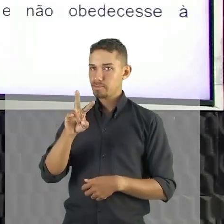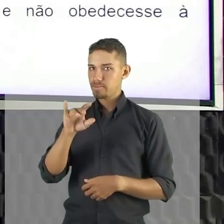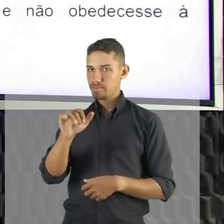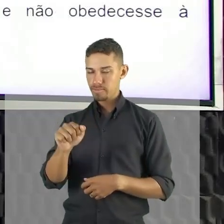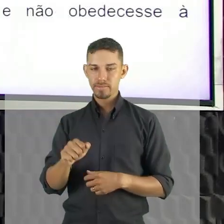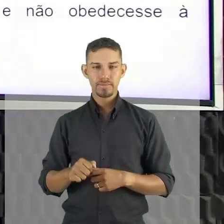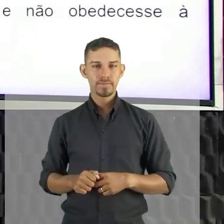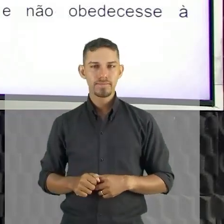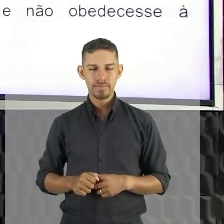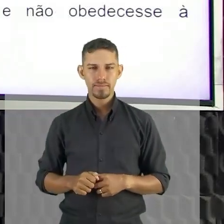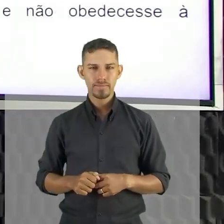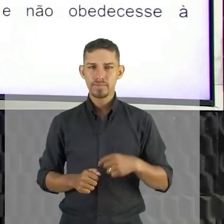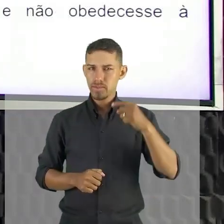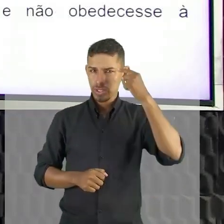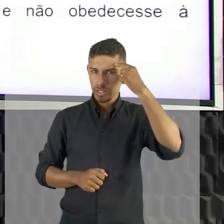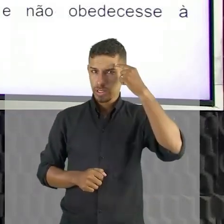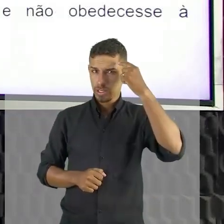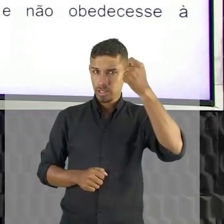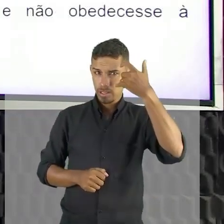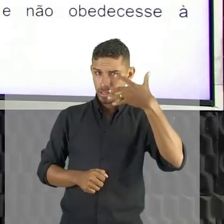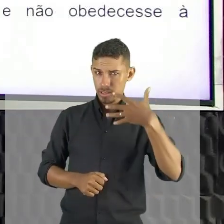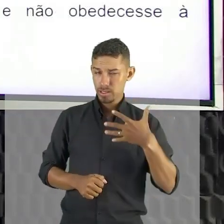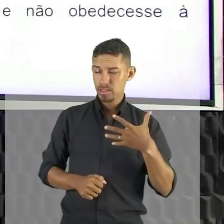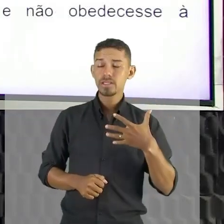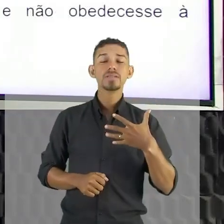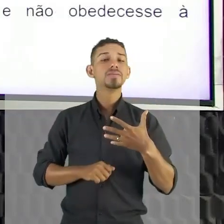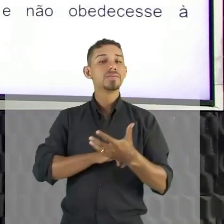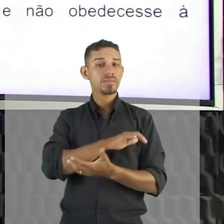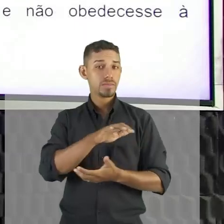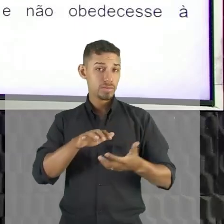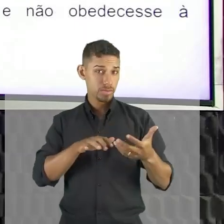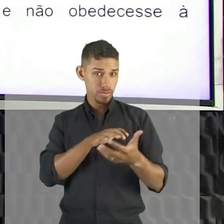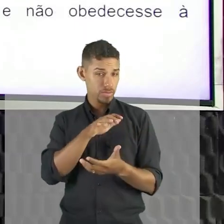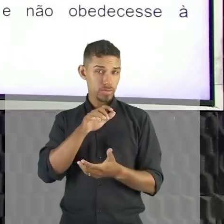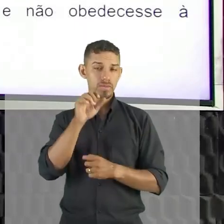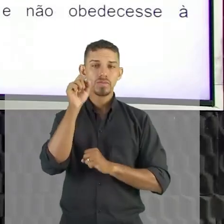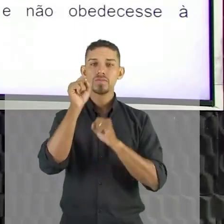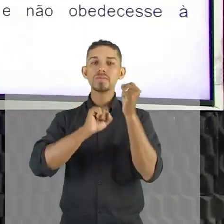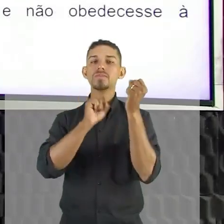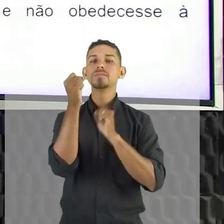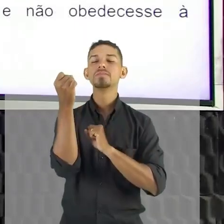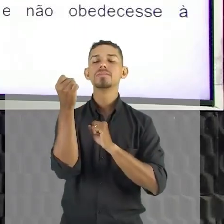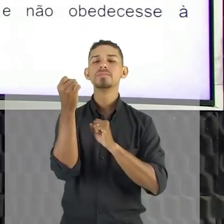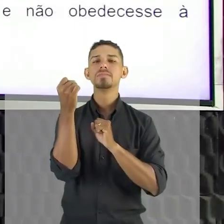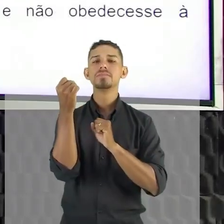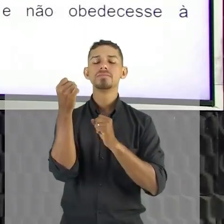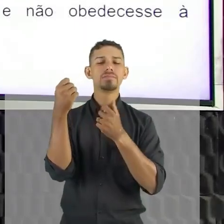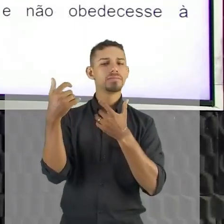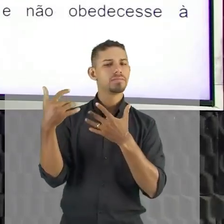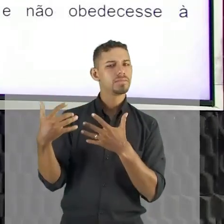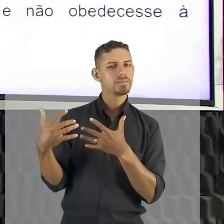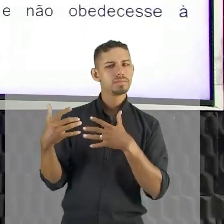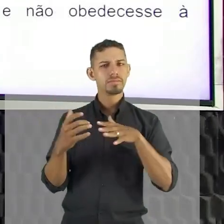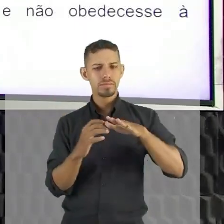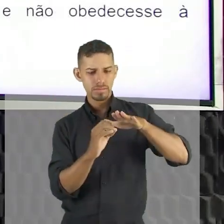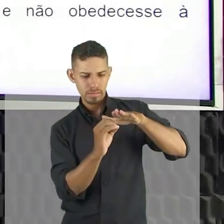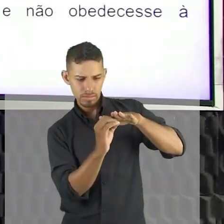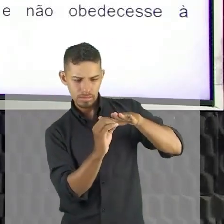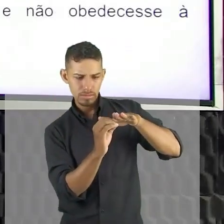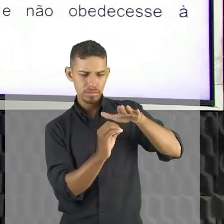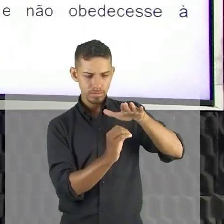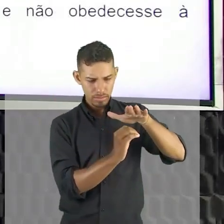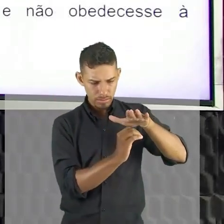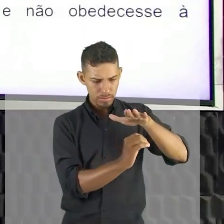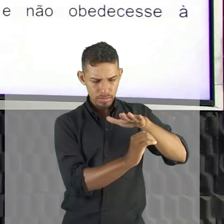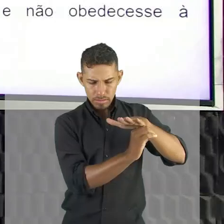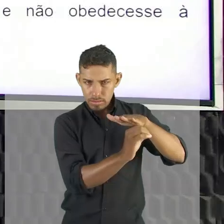que pensar no processo da Revolução Industrial, que vai necessitar dessa borracha para os pneus dos carros e para outros equipamentos